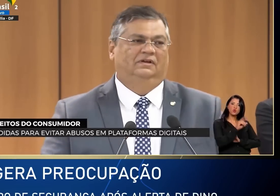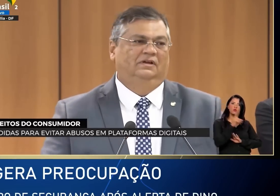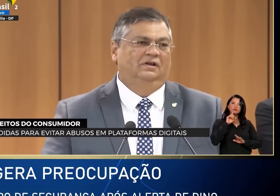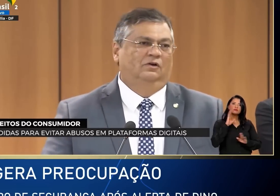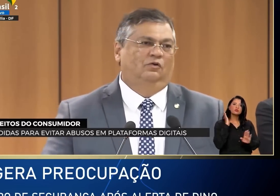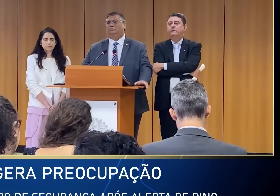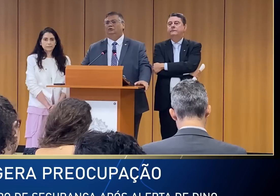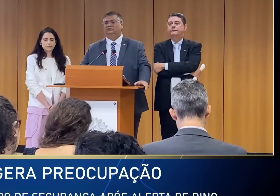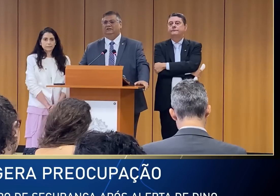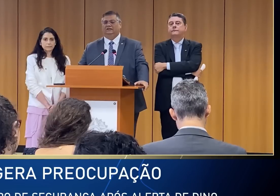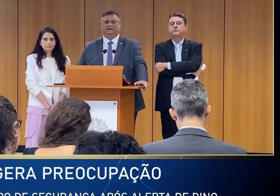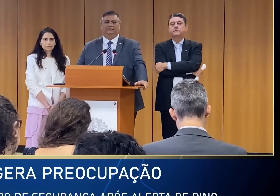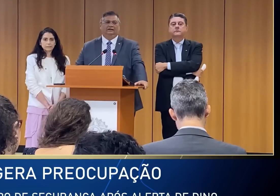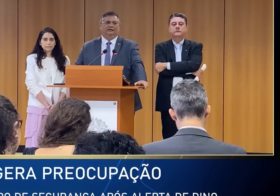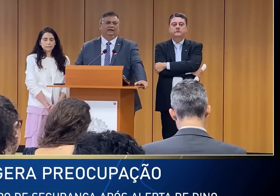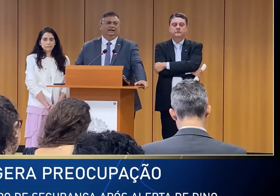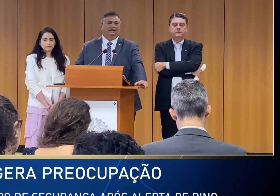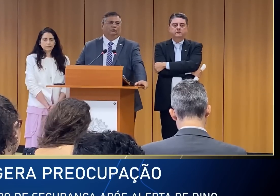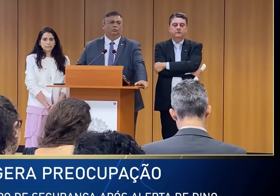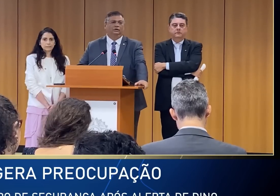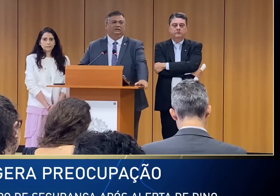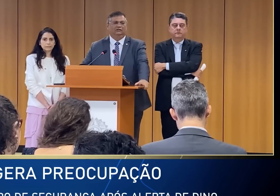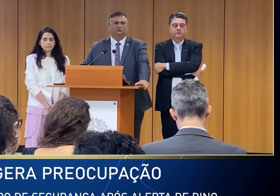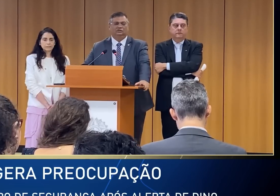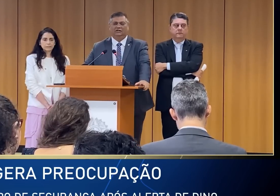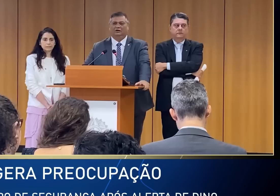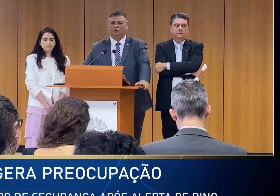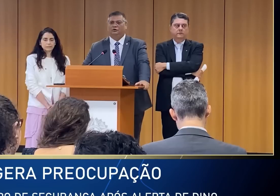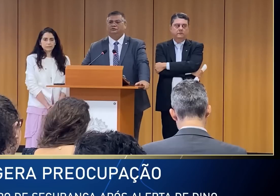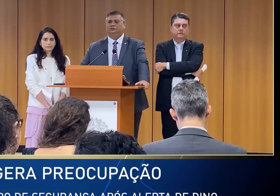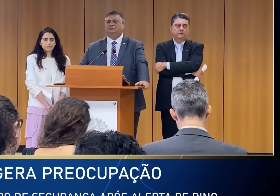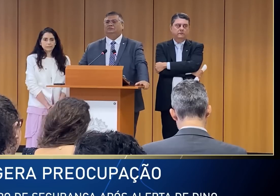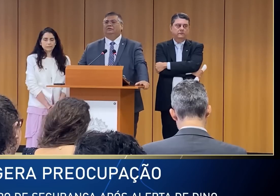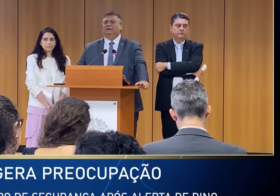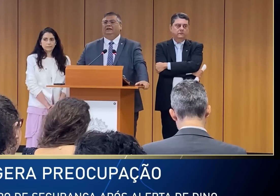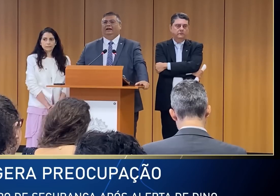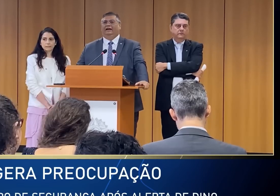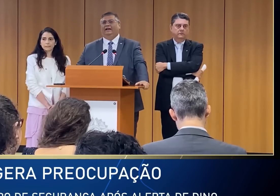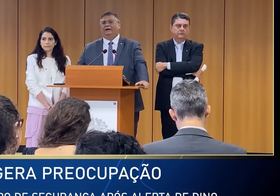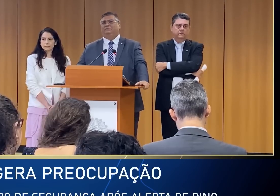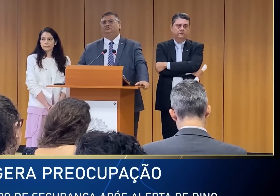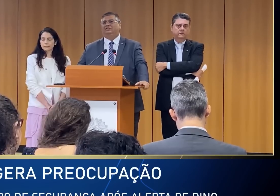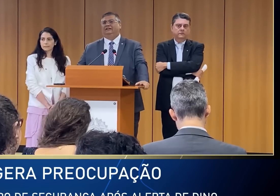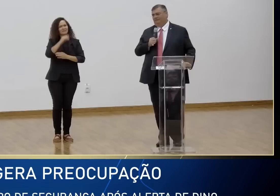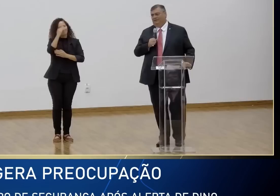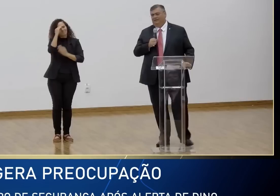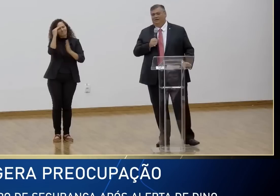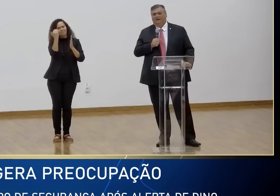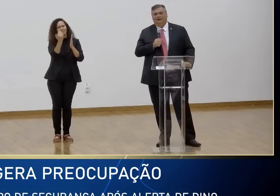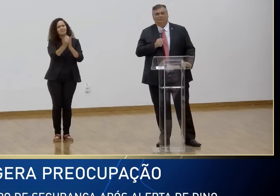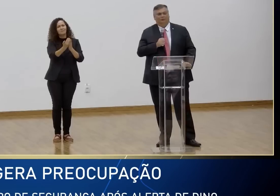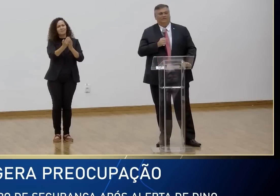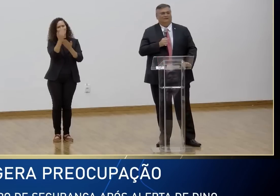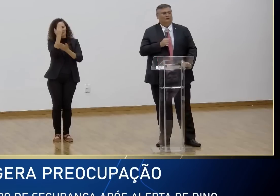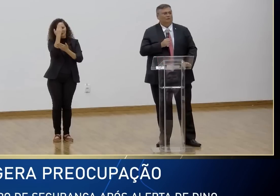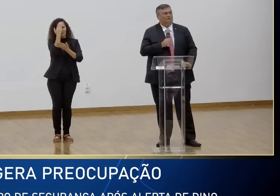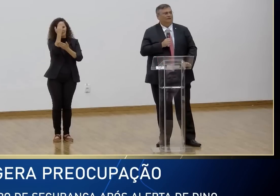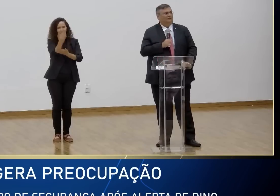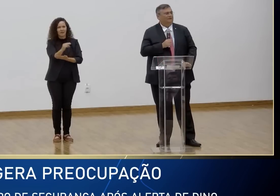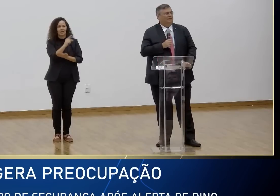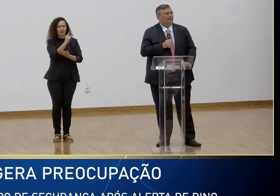Segurança Pública do DF. O Dino enviou 10 vídeos, olha só, Elô, que tratam de supostas